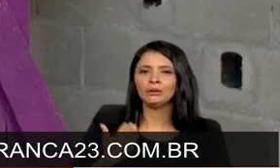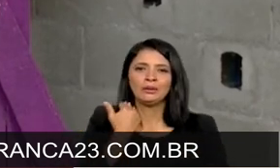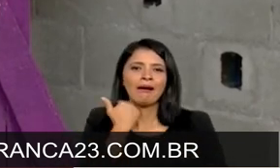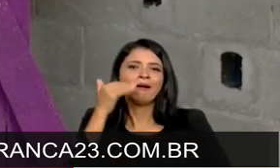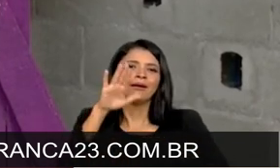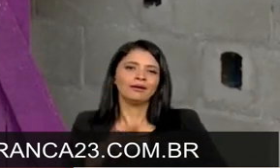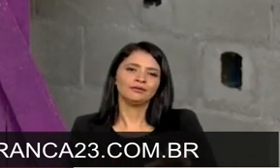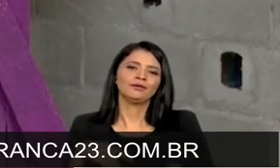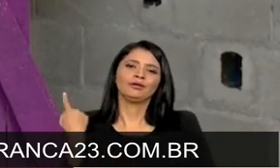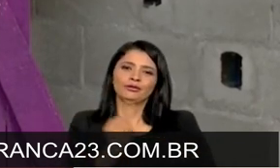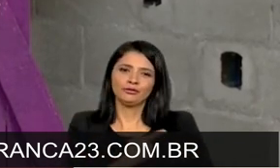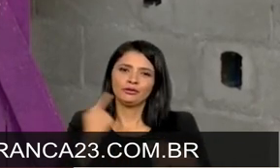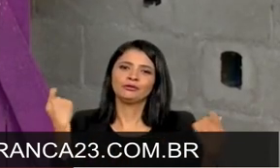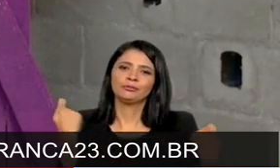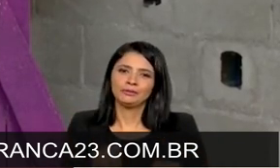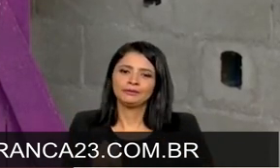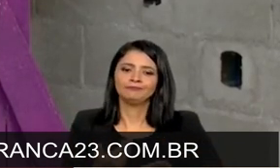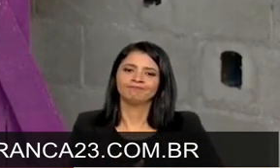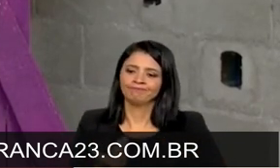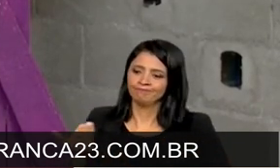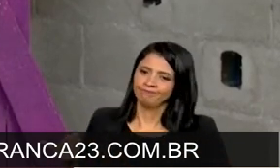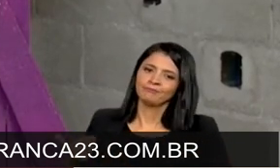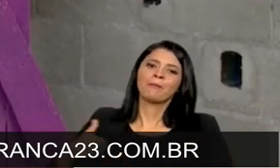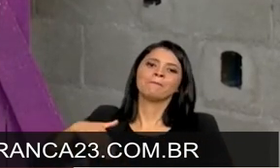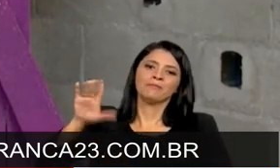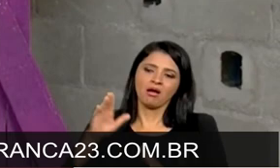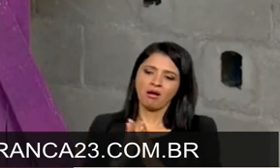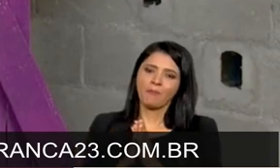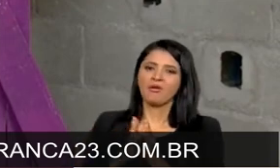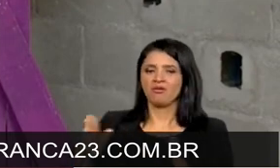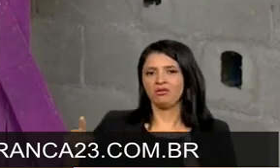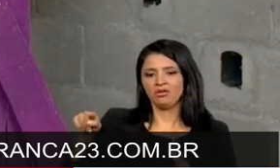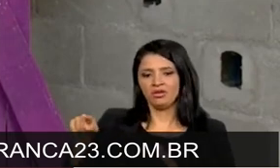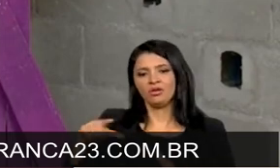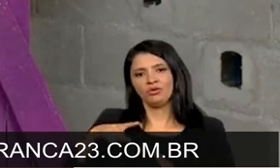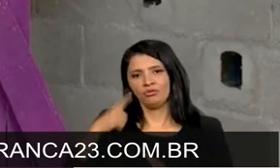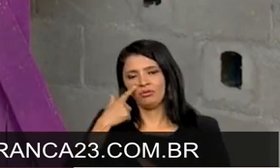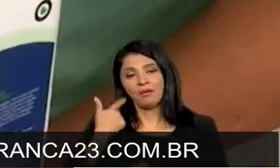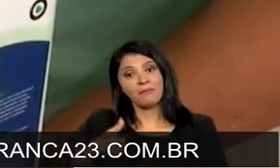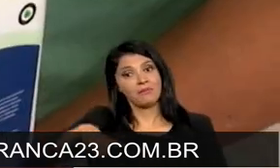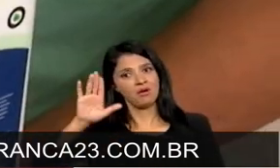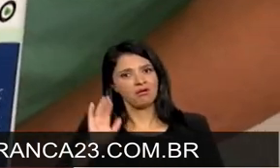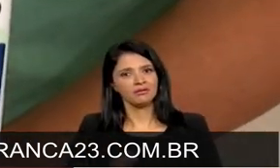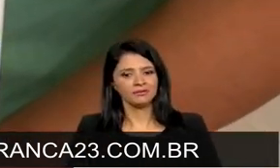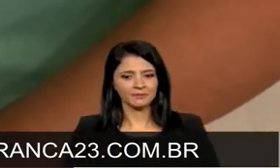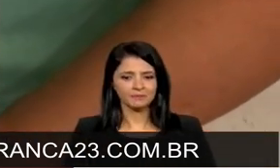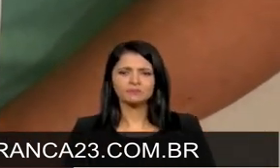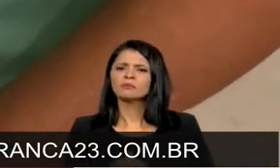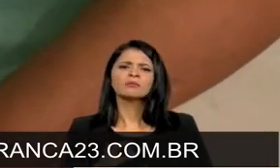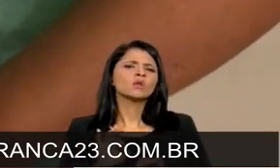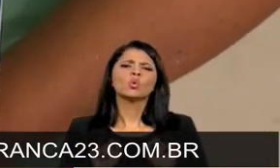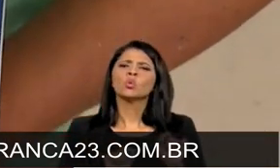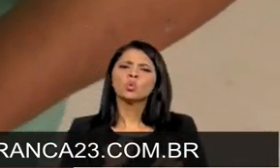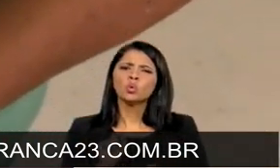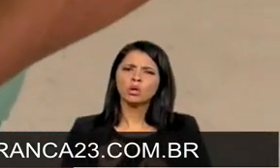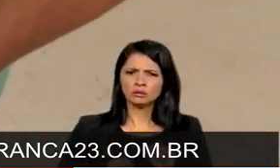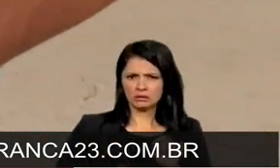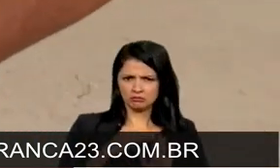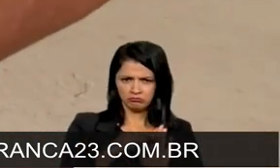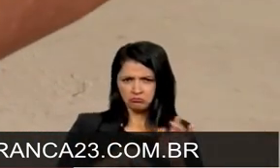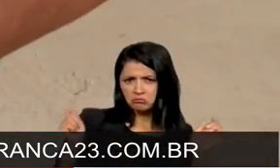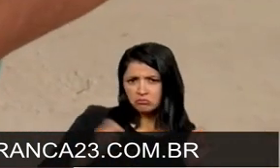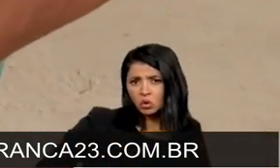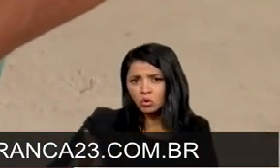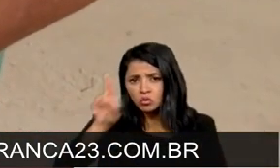vezes a gente tem que afastá-lo por um período maior, o absenteísmo é maior. Mas afinal, esse método pode